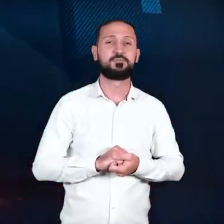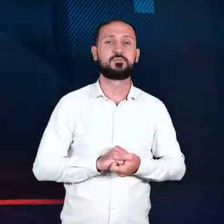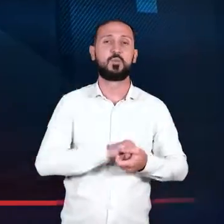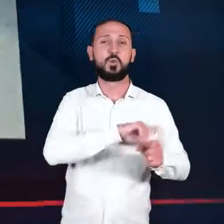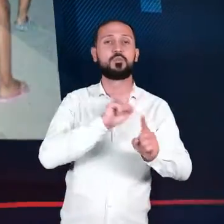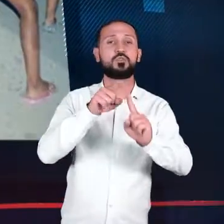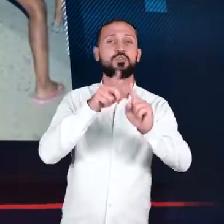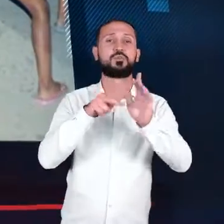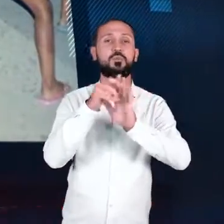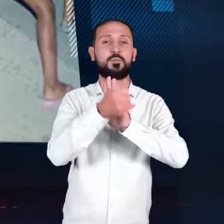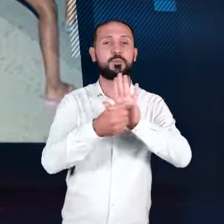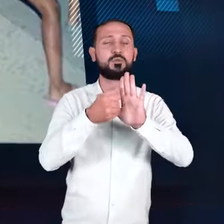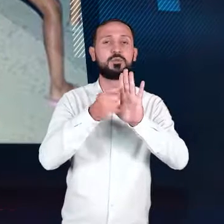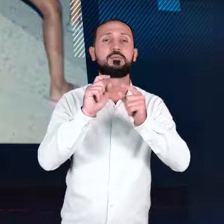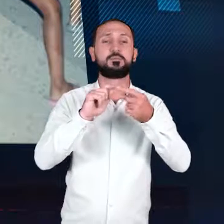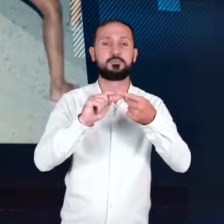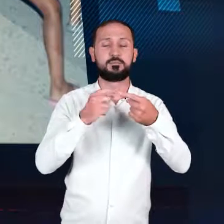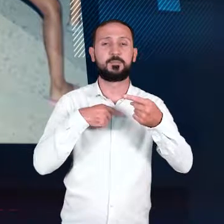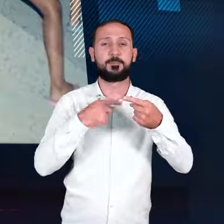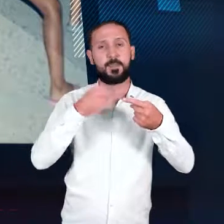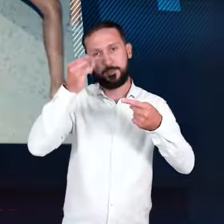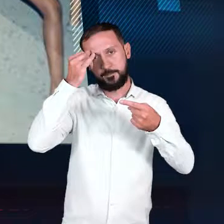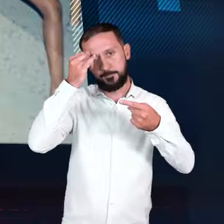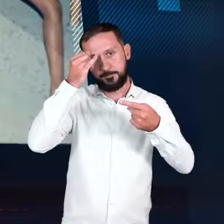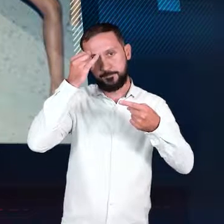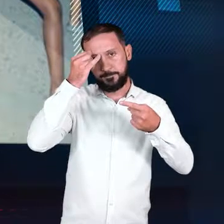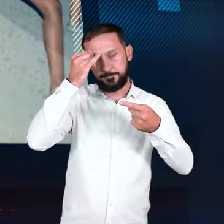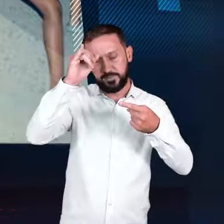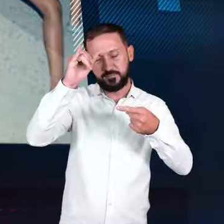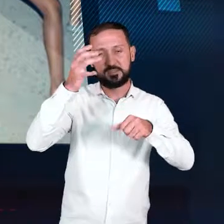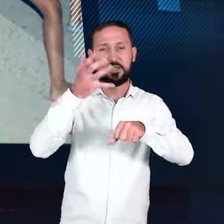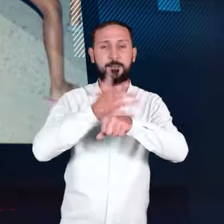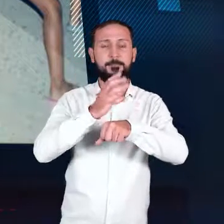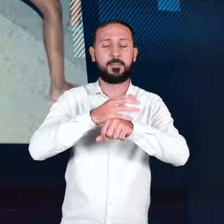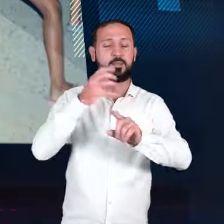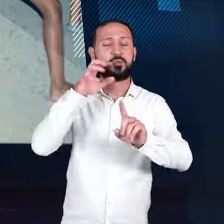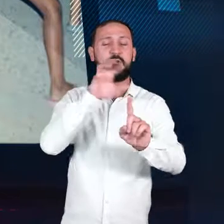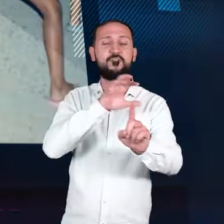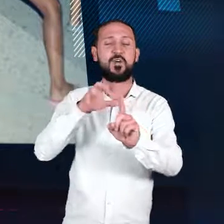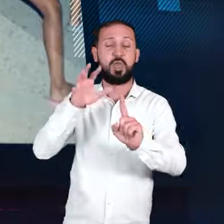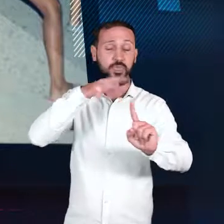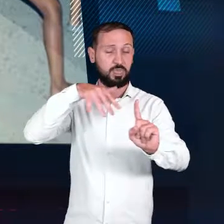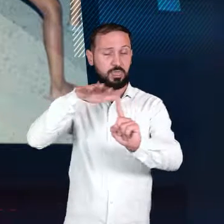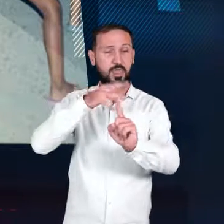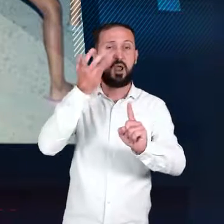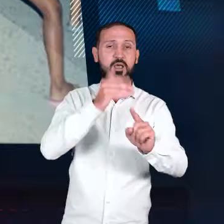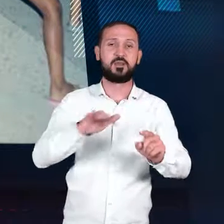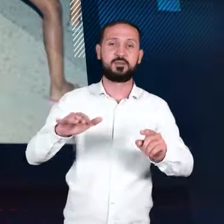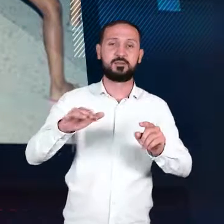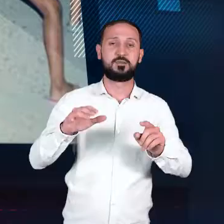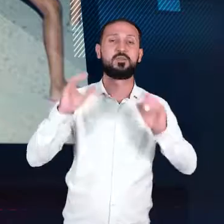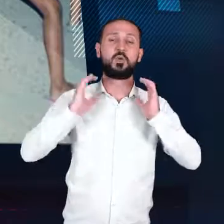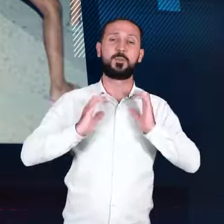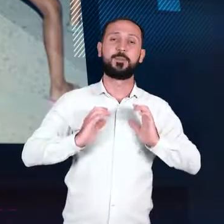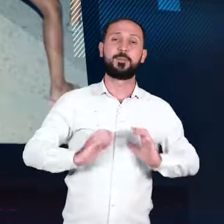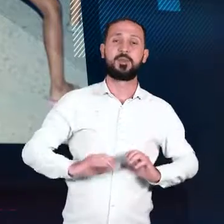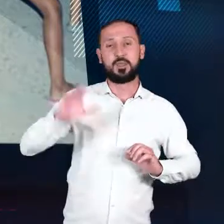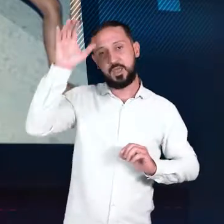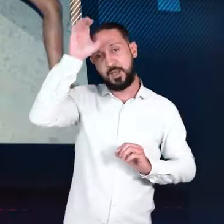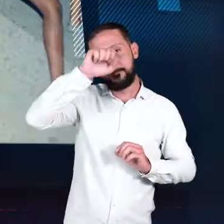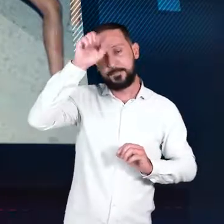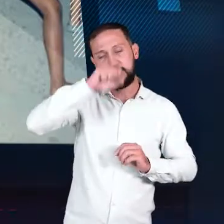São os objetivos do projeto de lei: prevenção e combate à prática da erotização infantil no comportamento